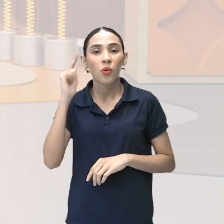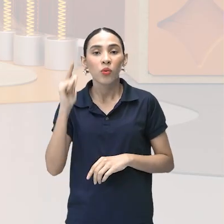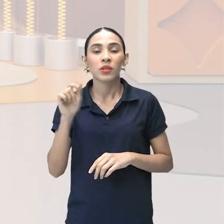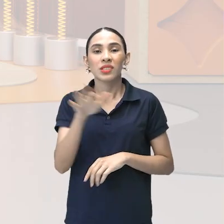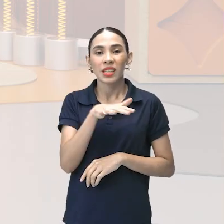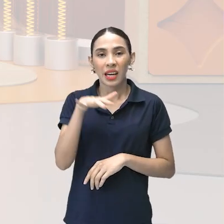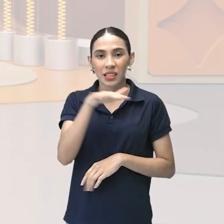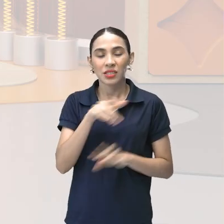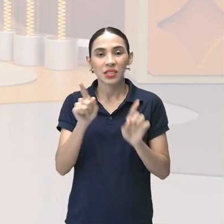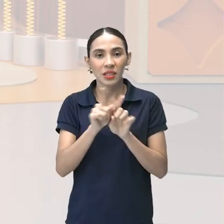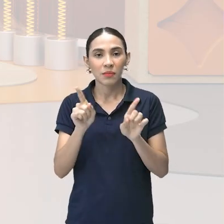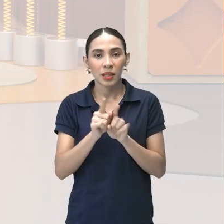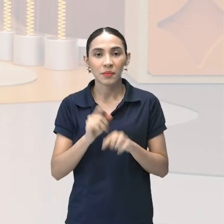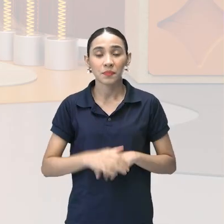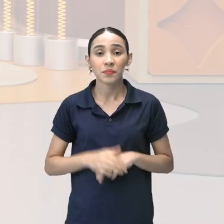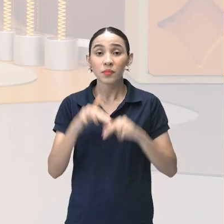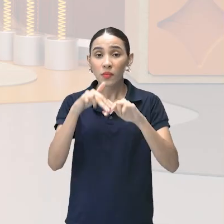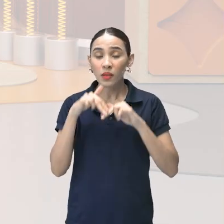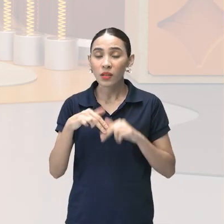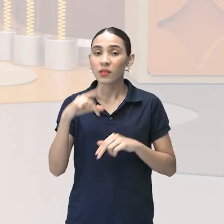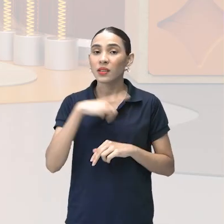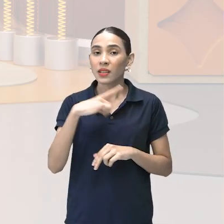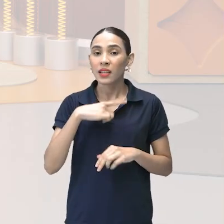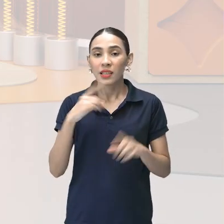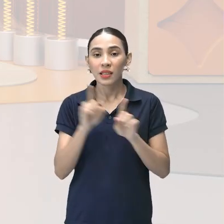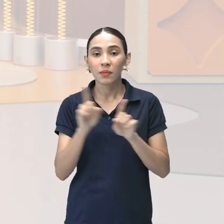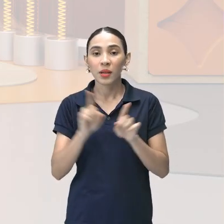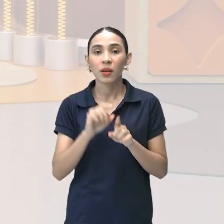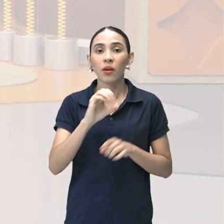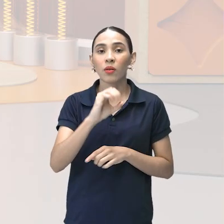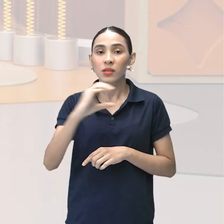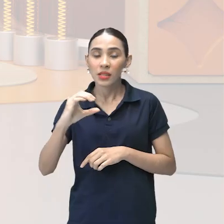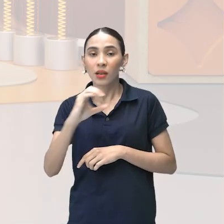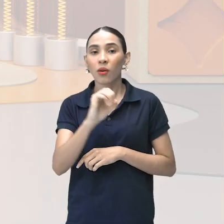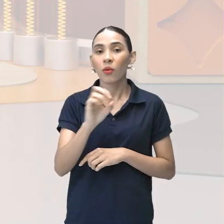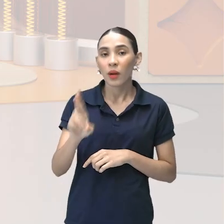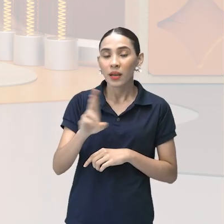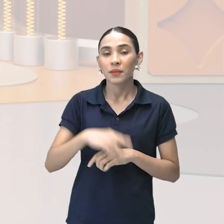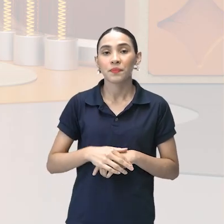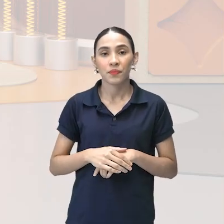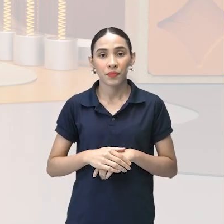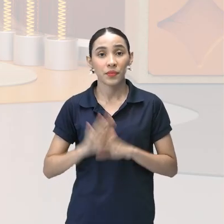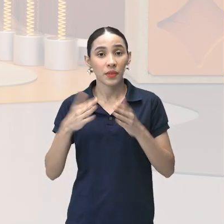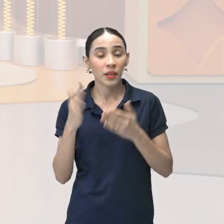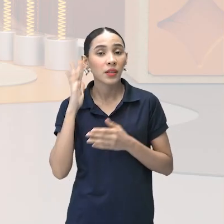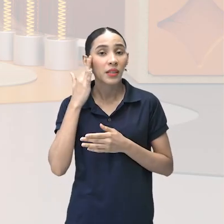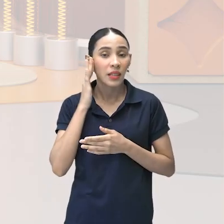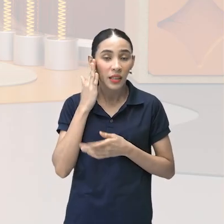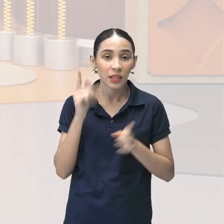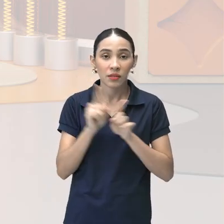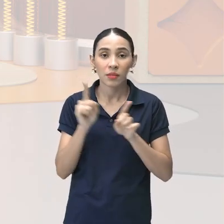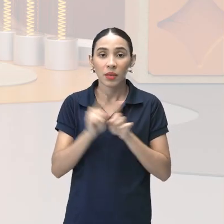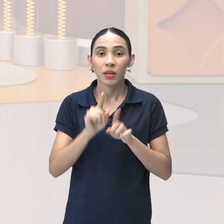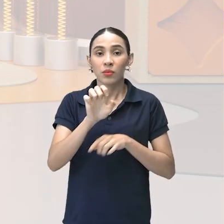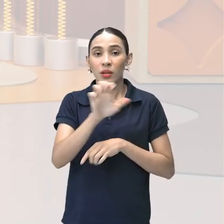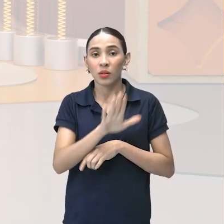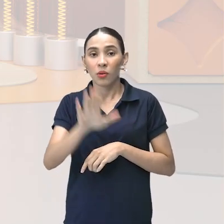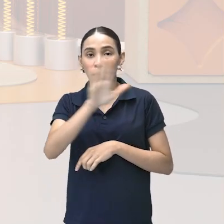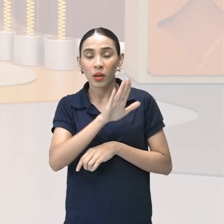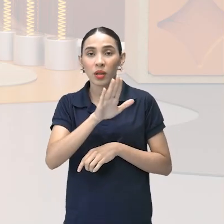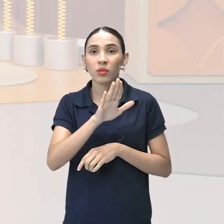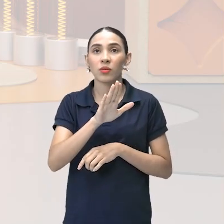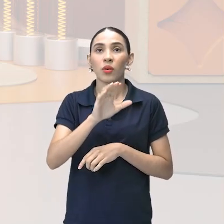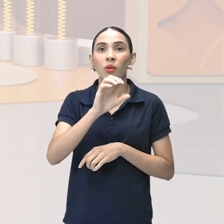outras regiões, certo? Por isso tem essa questão do Ocidente e Oriente, entendendo que os europeus colocaram